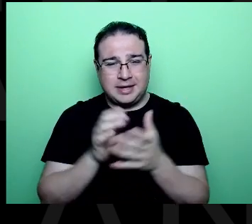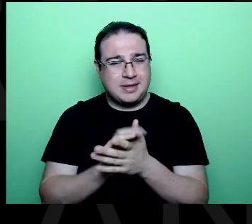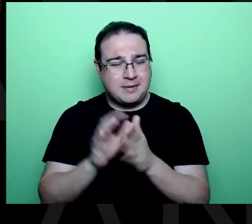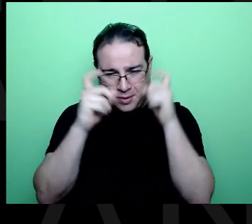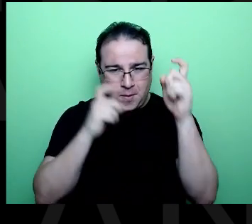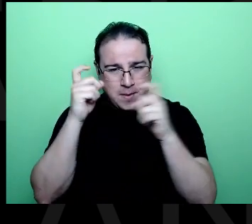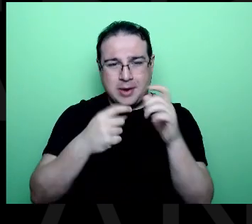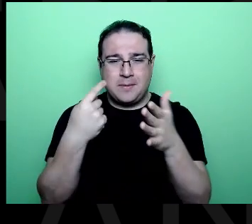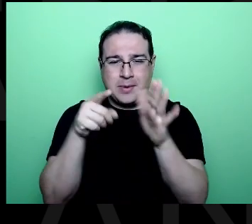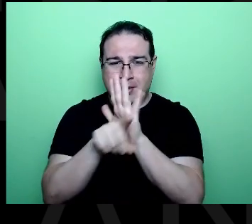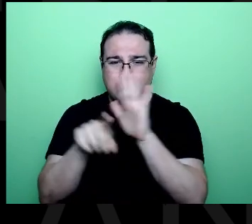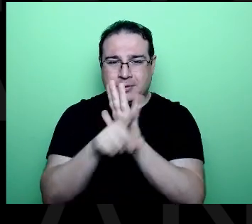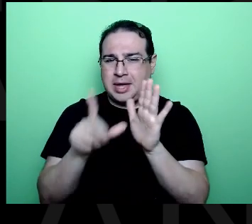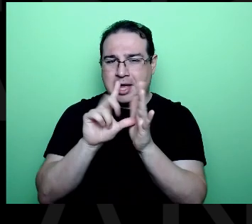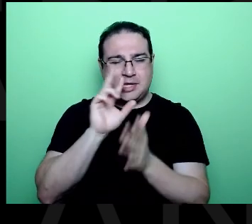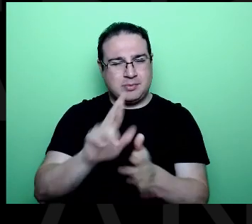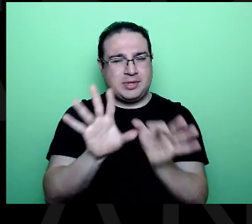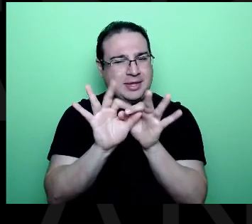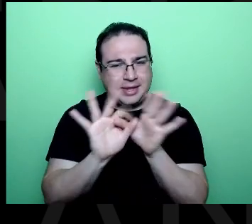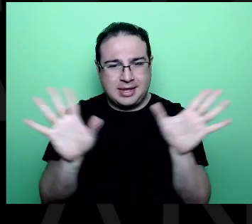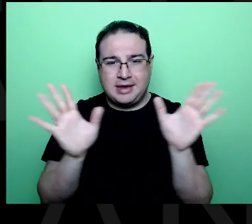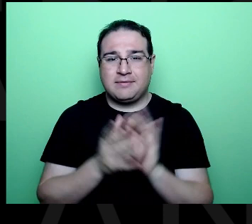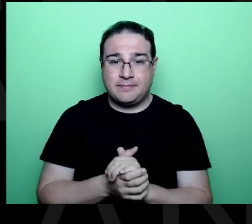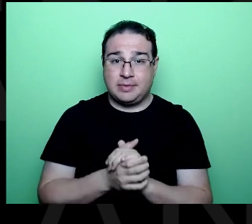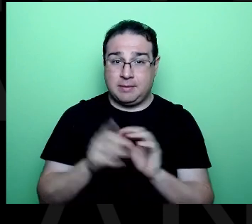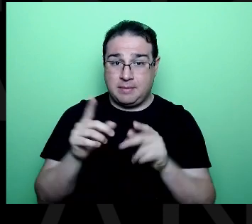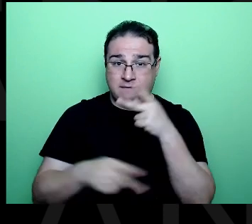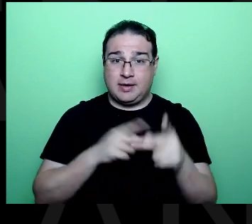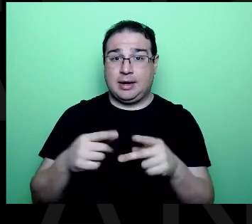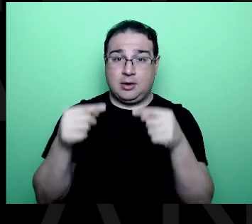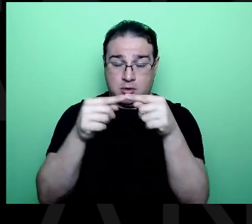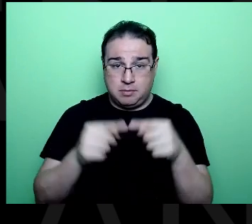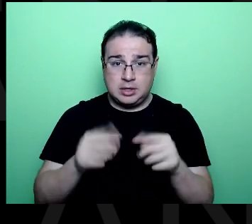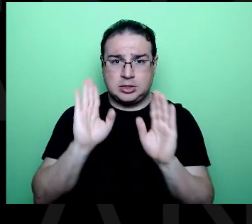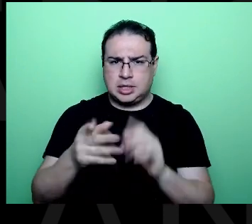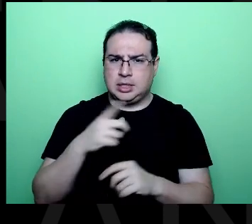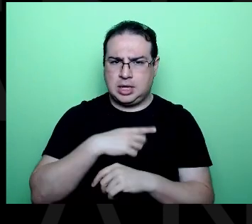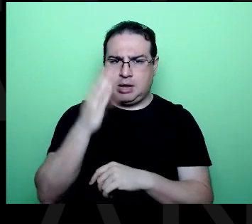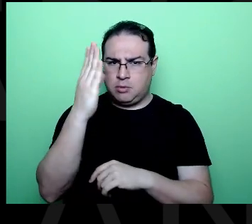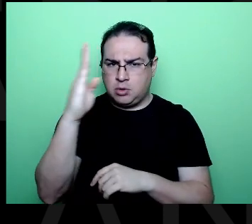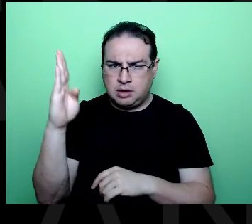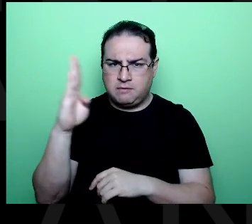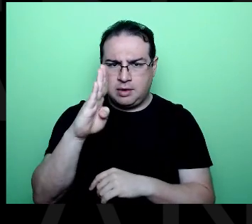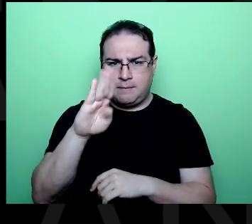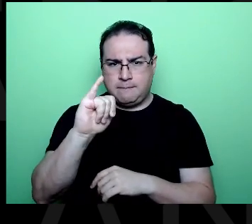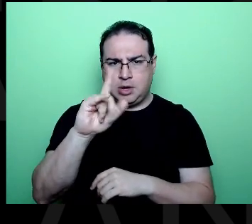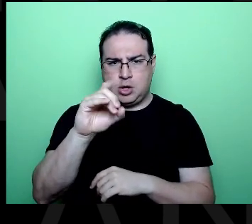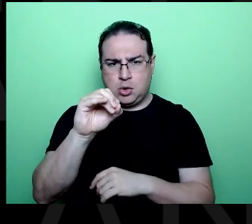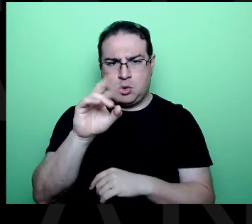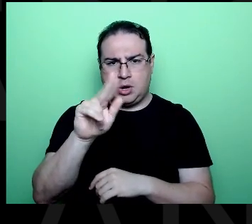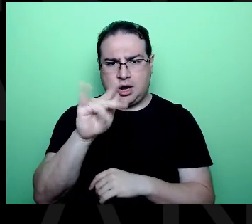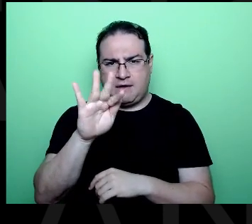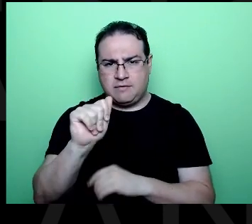vocês. Inclusive, essa questão que você falou, né, quando já existe uma biografia ou então um livro